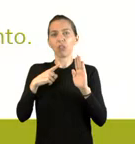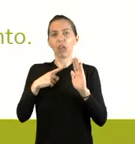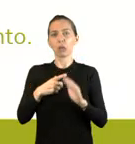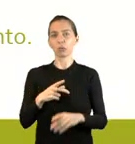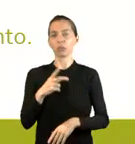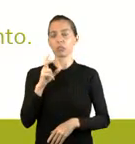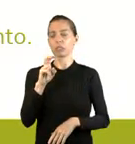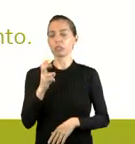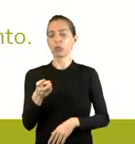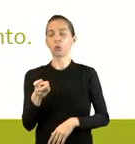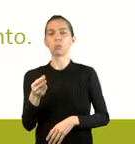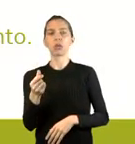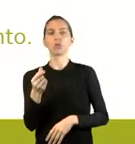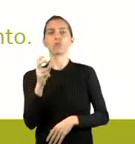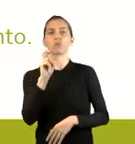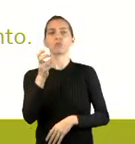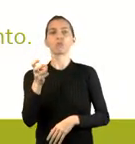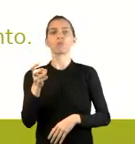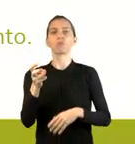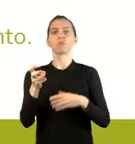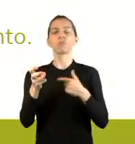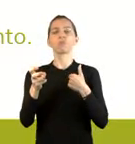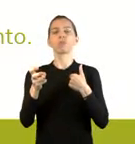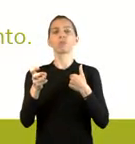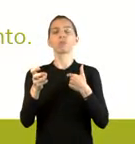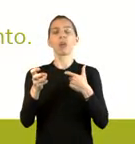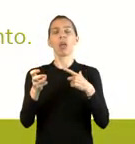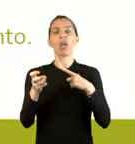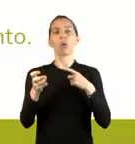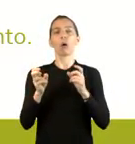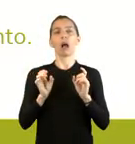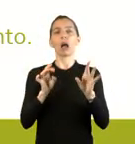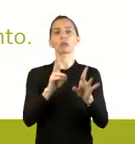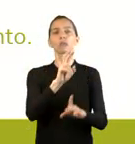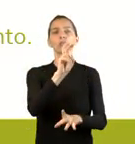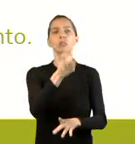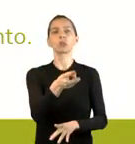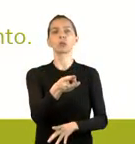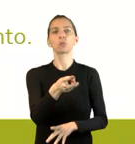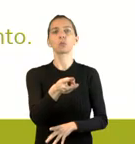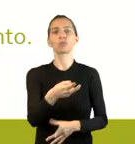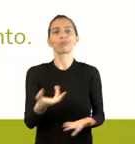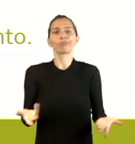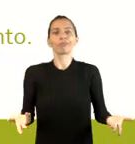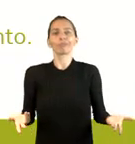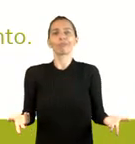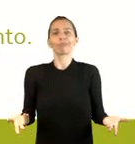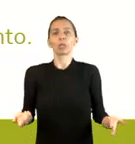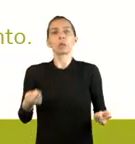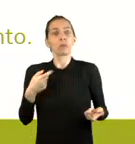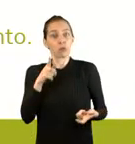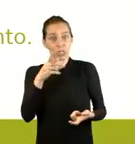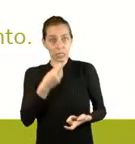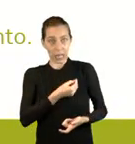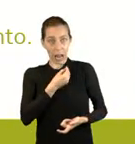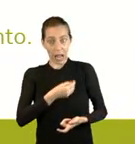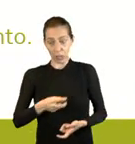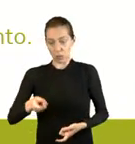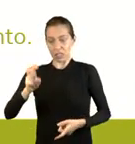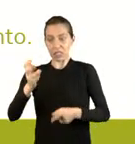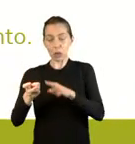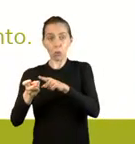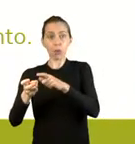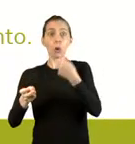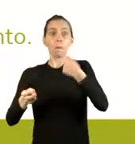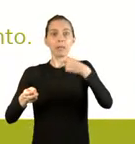mil. Se eu tropecei e quebrei o pé, acabou meu investimento. Eu vou ter que me